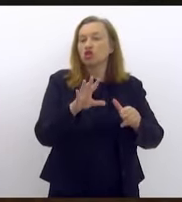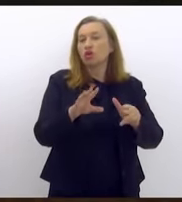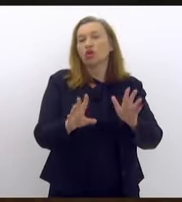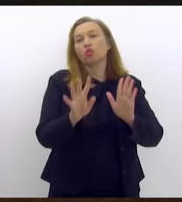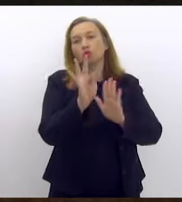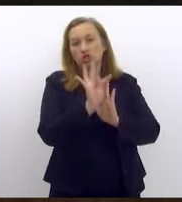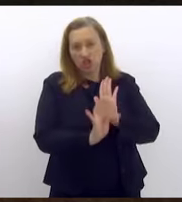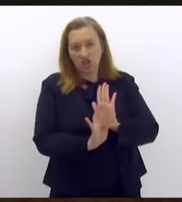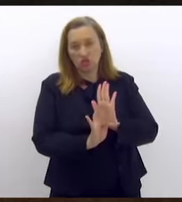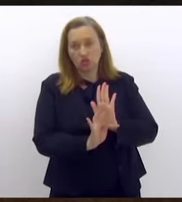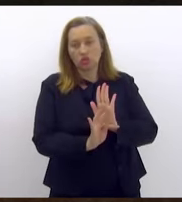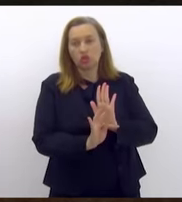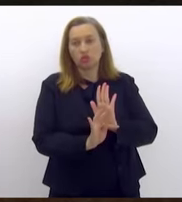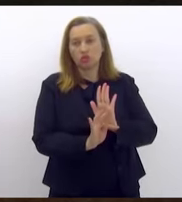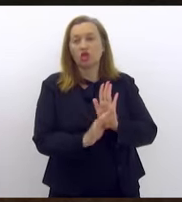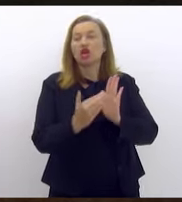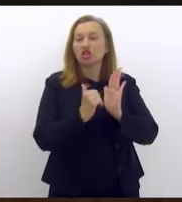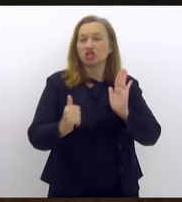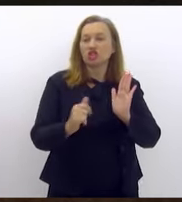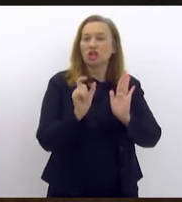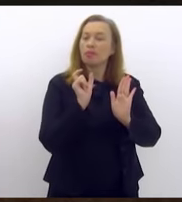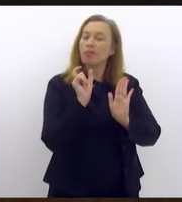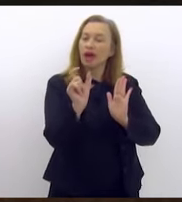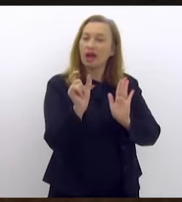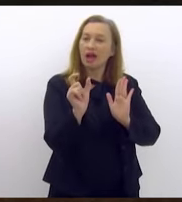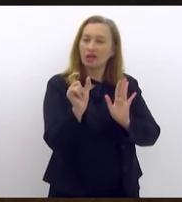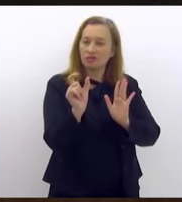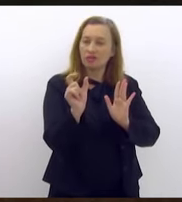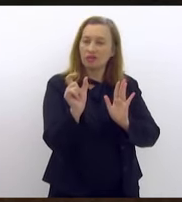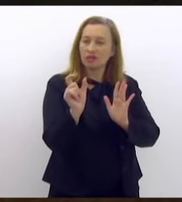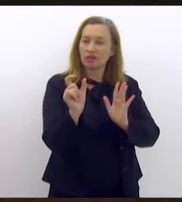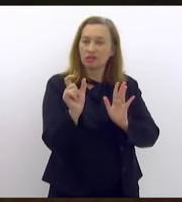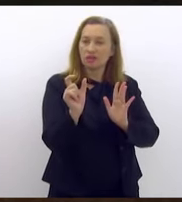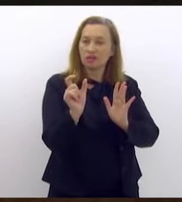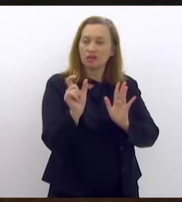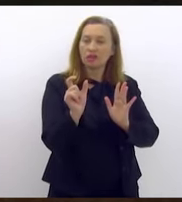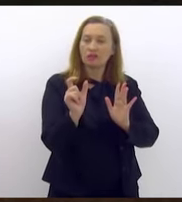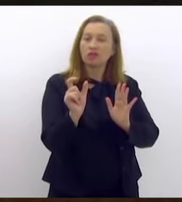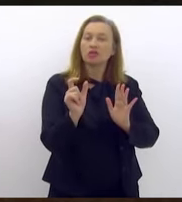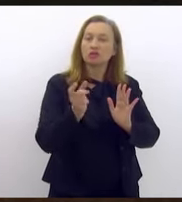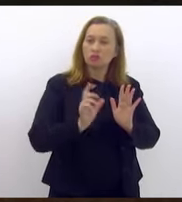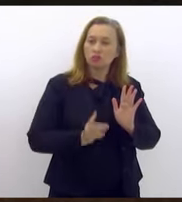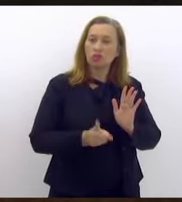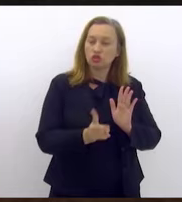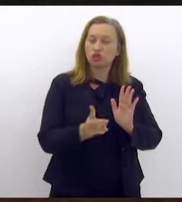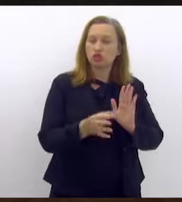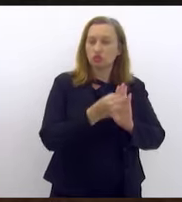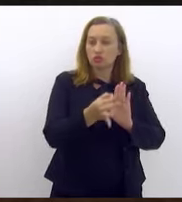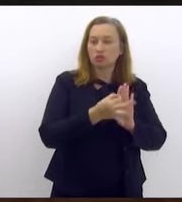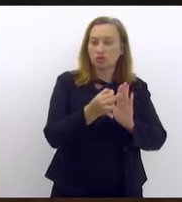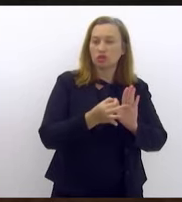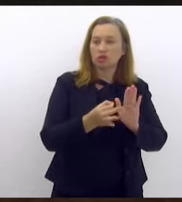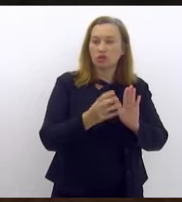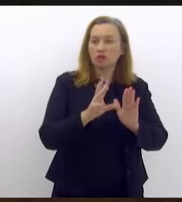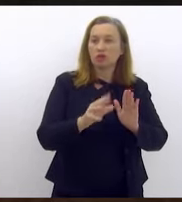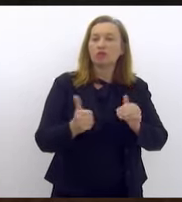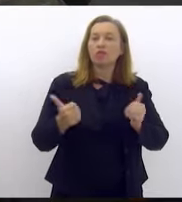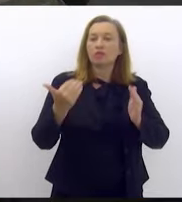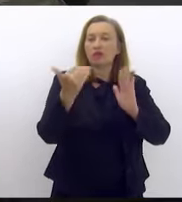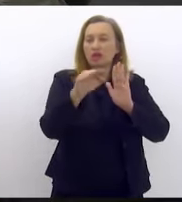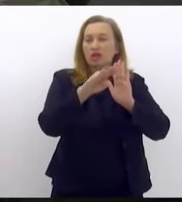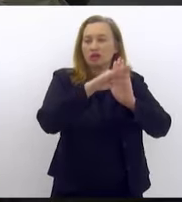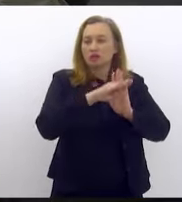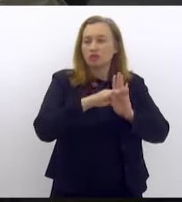texto, tira a palavra, uma palavra por outra, mas mantém o parecer pela subemenda. É isso. Muito obrigado, deputada